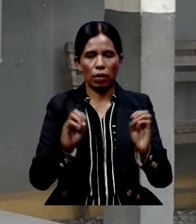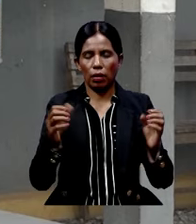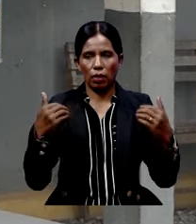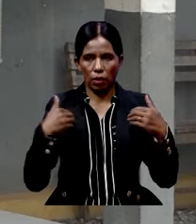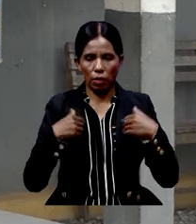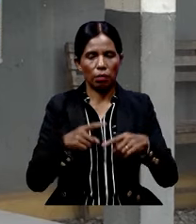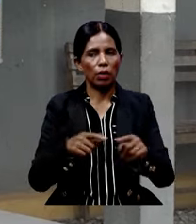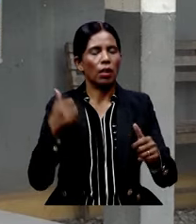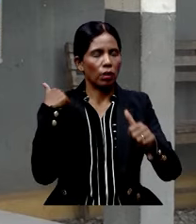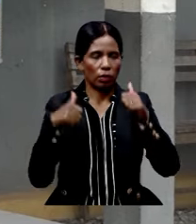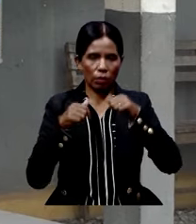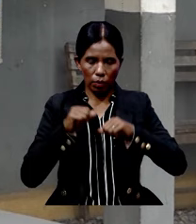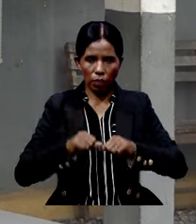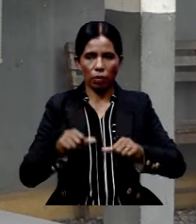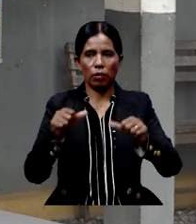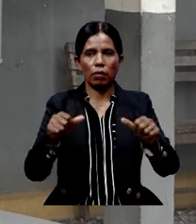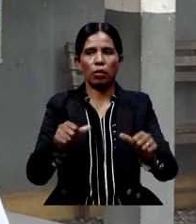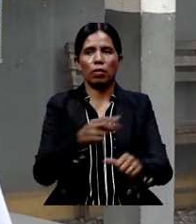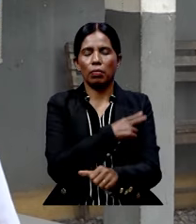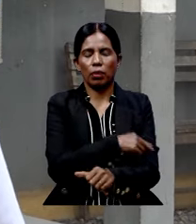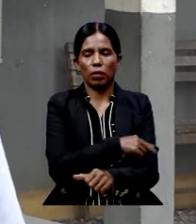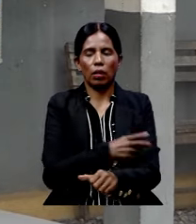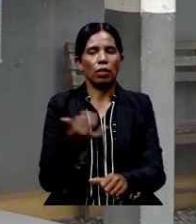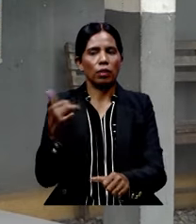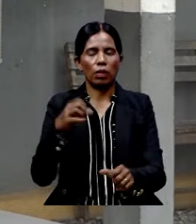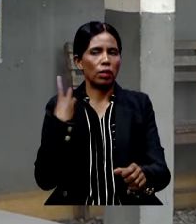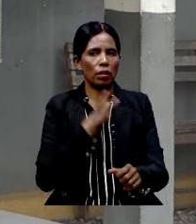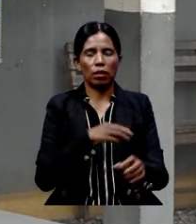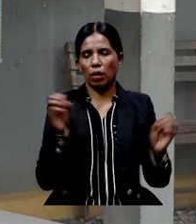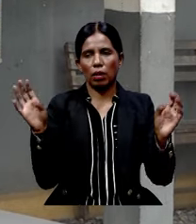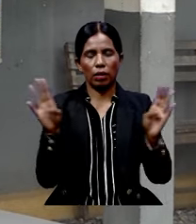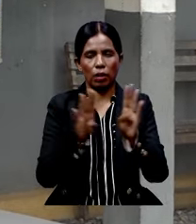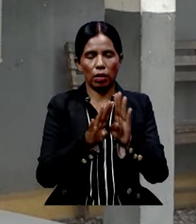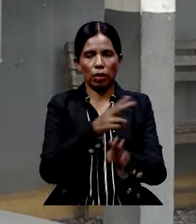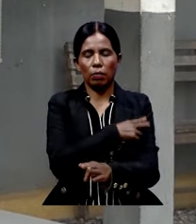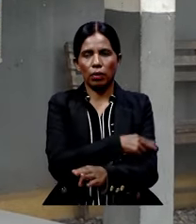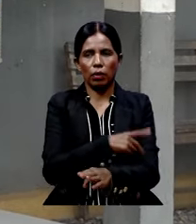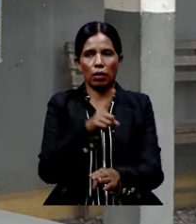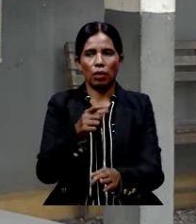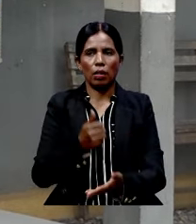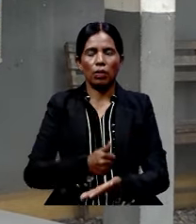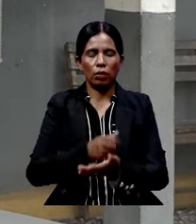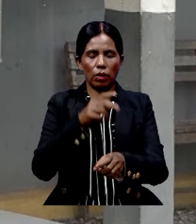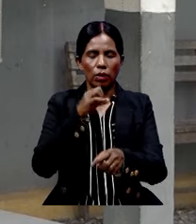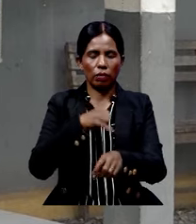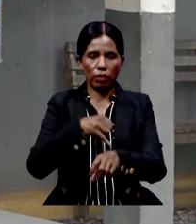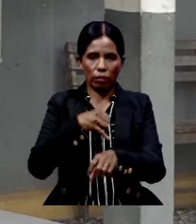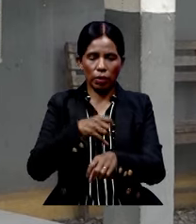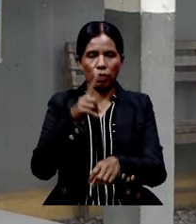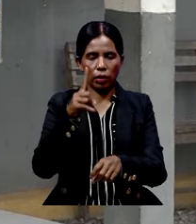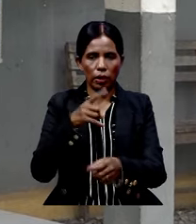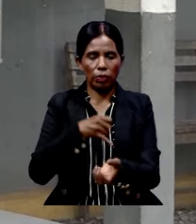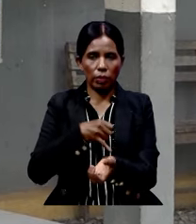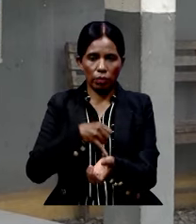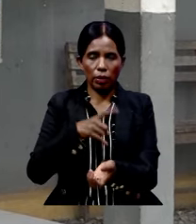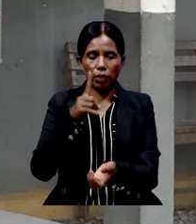mais bem atividade lá e posto de saúde se está lá taca posto de saúde ida e assistente enfermeiro ida e a posto de